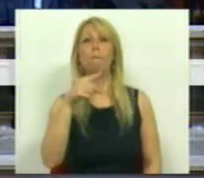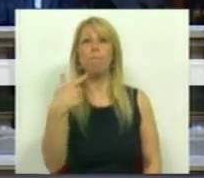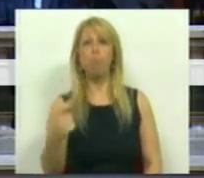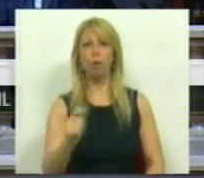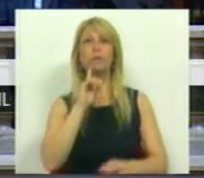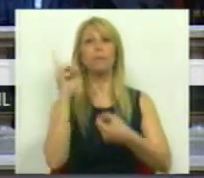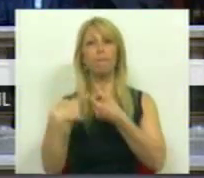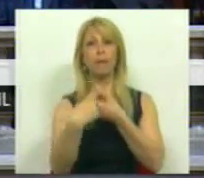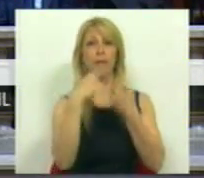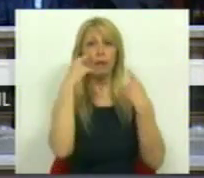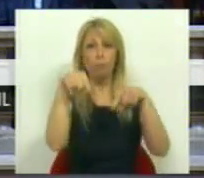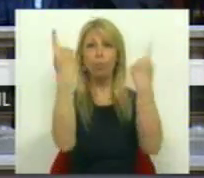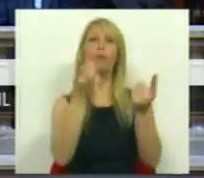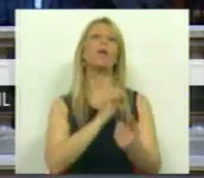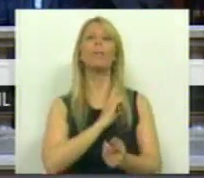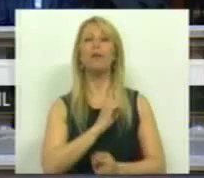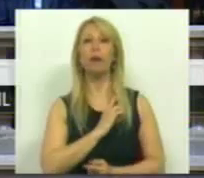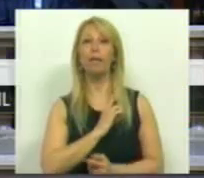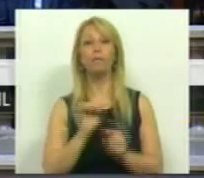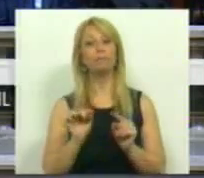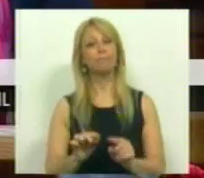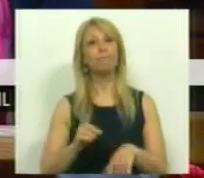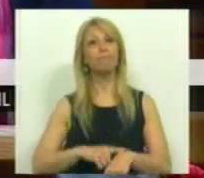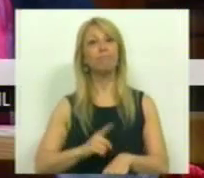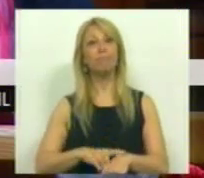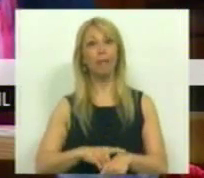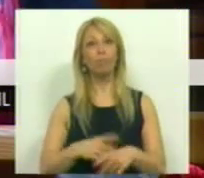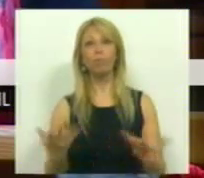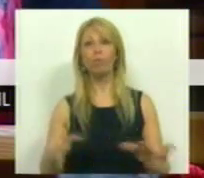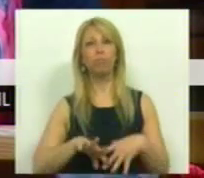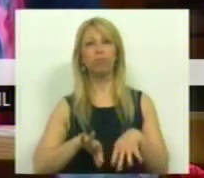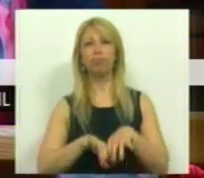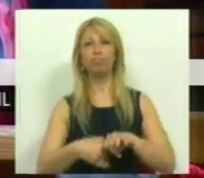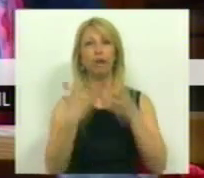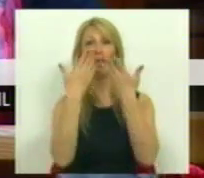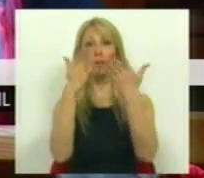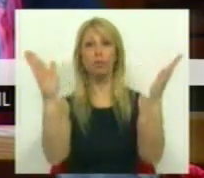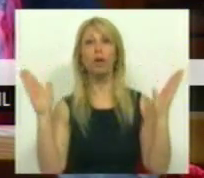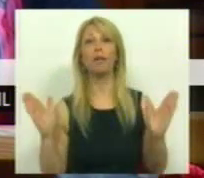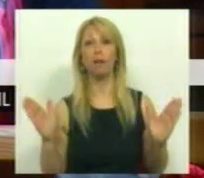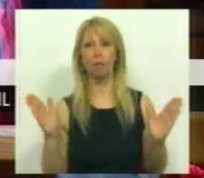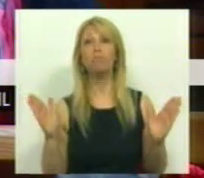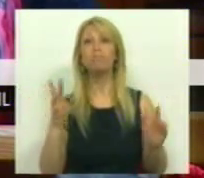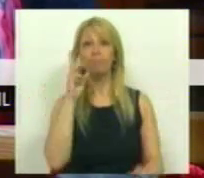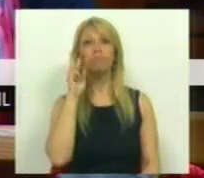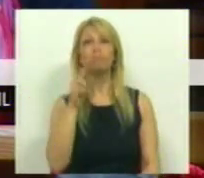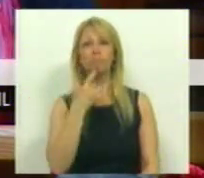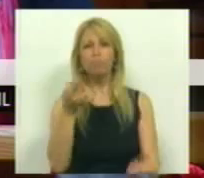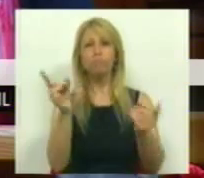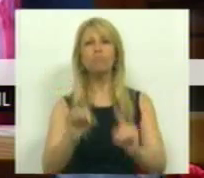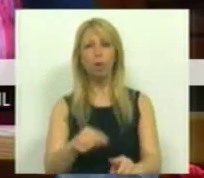parcerias público-privadas. Neste tempo de atrofiamento democrático, vimos reafirmar o